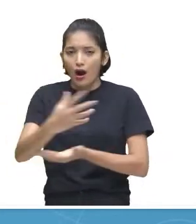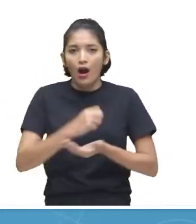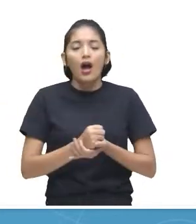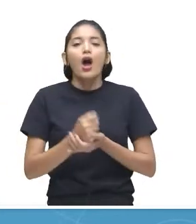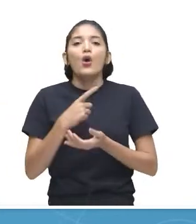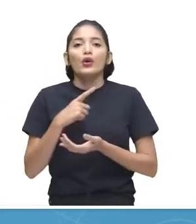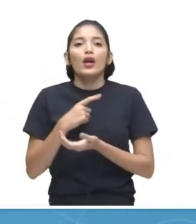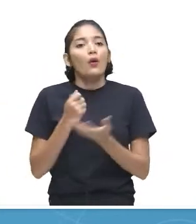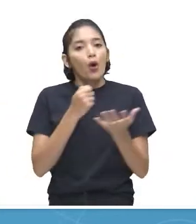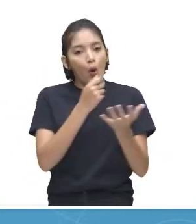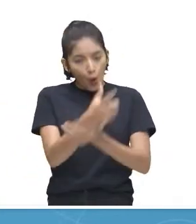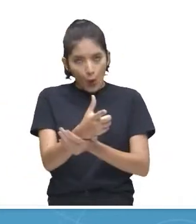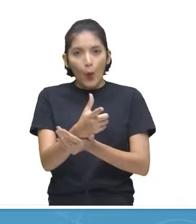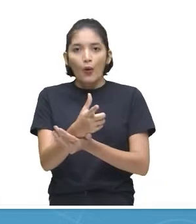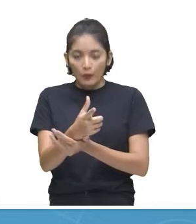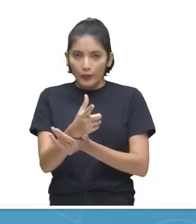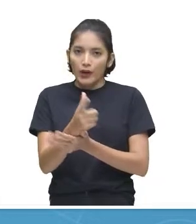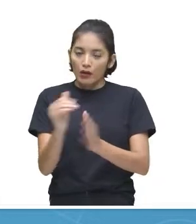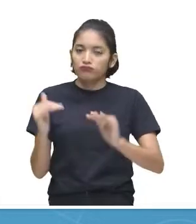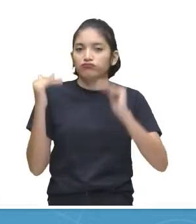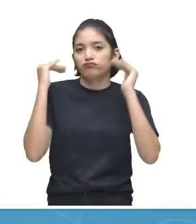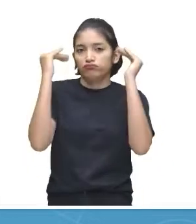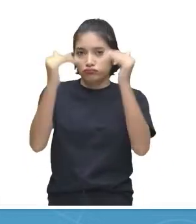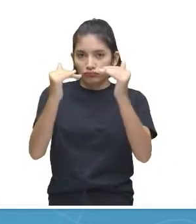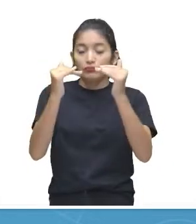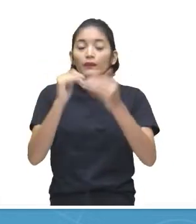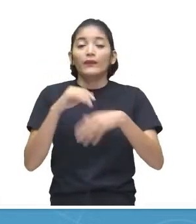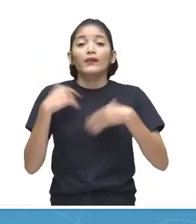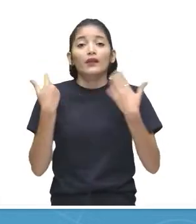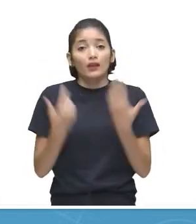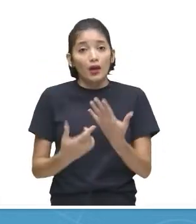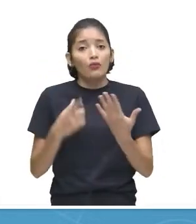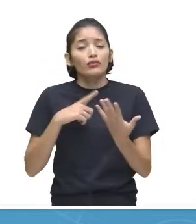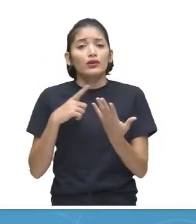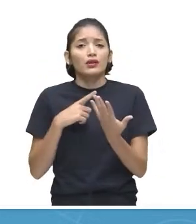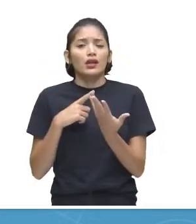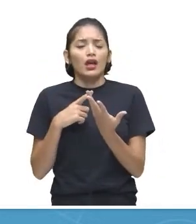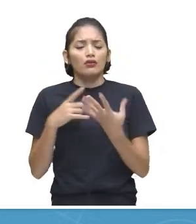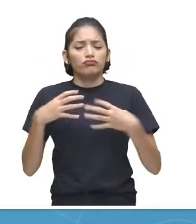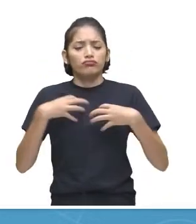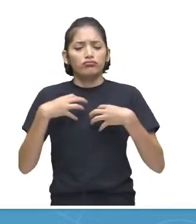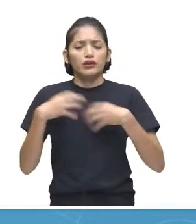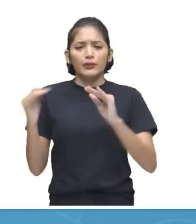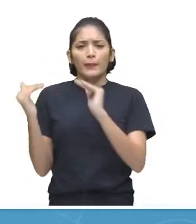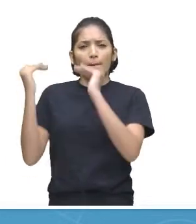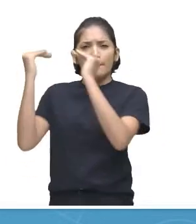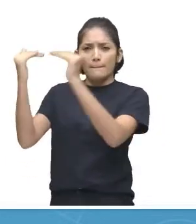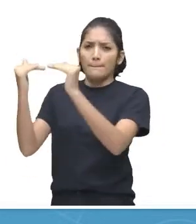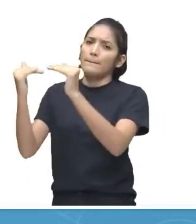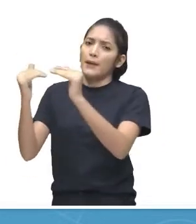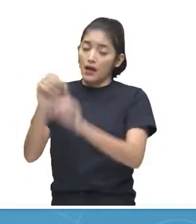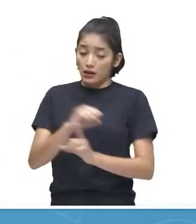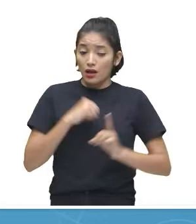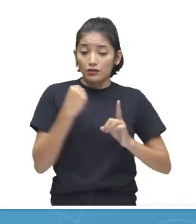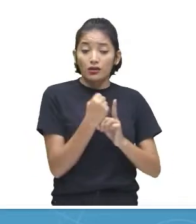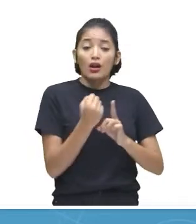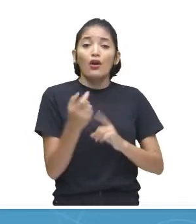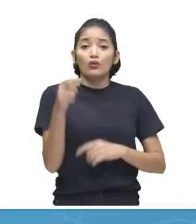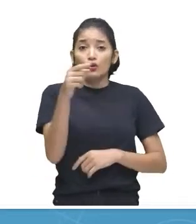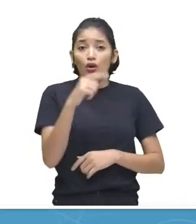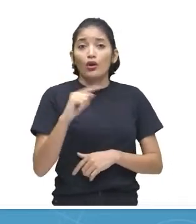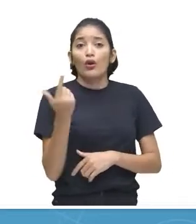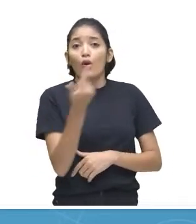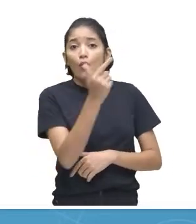de compra. Então, meu poder aquisitivo é maior, então eu tenho um status na minha sociedade maior do que outros que têm um poder de